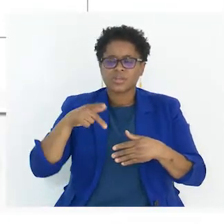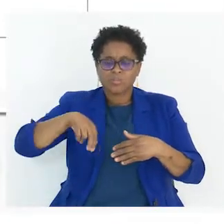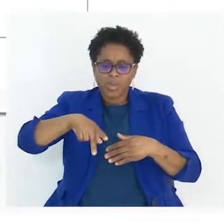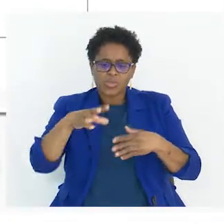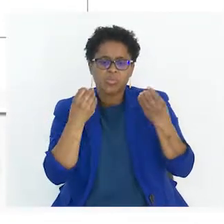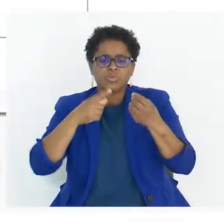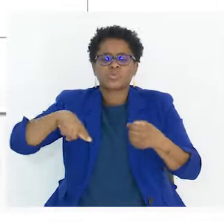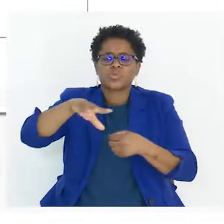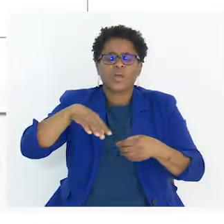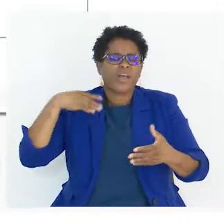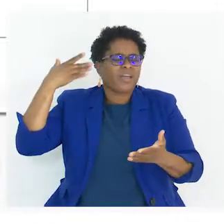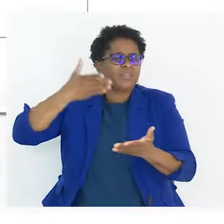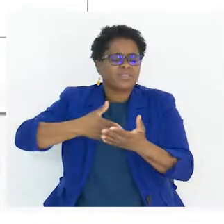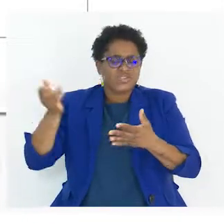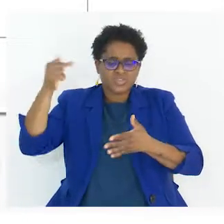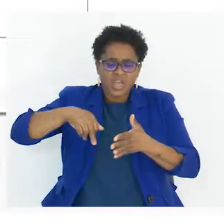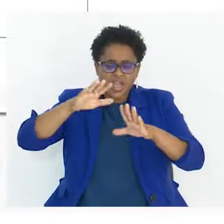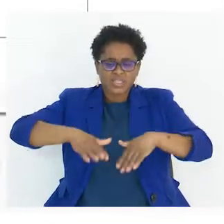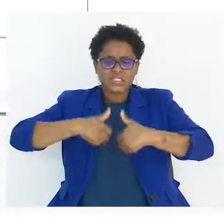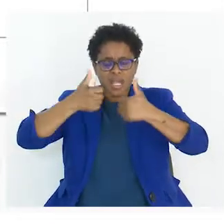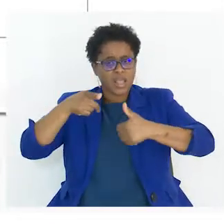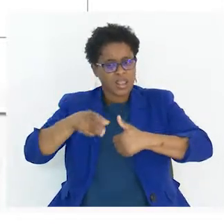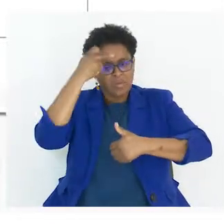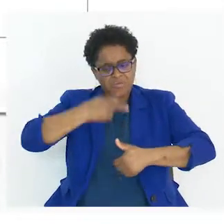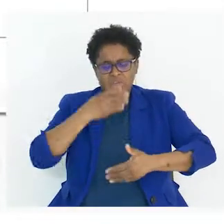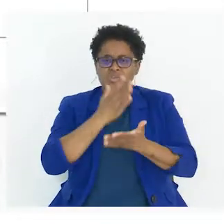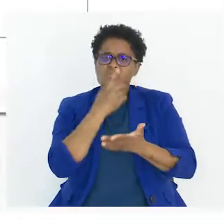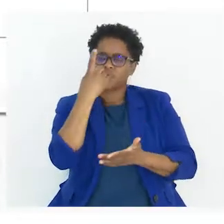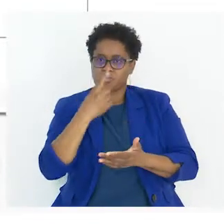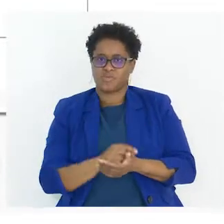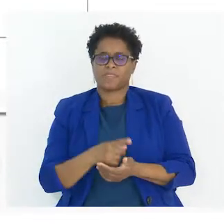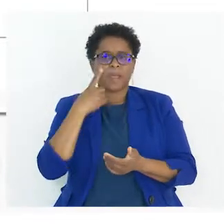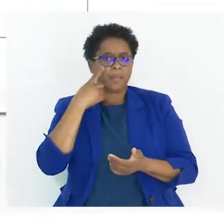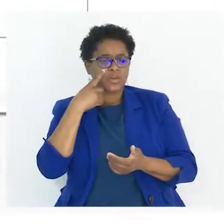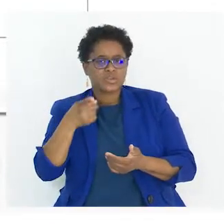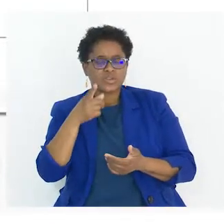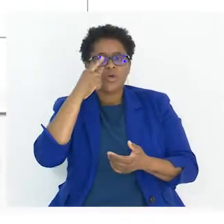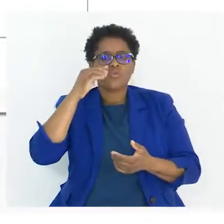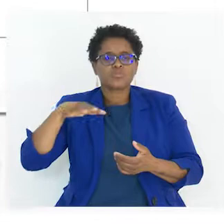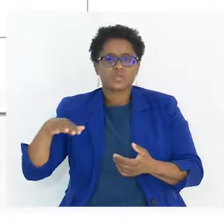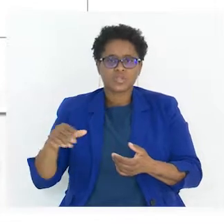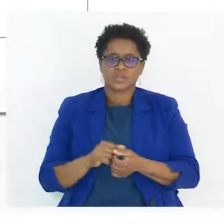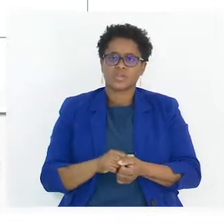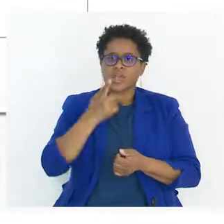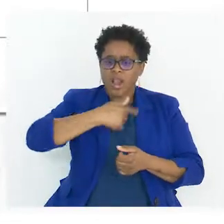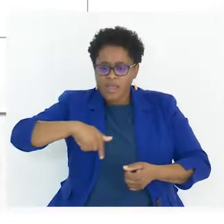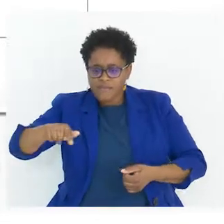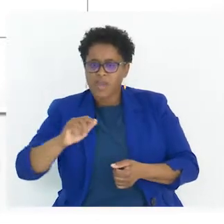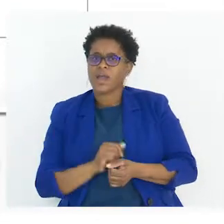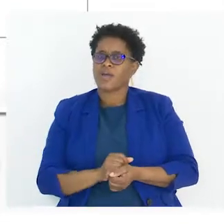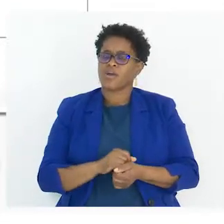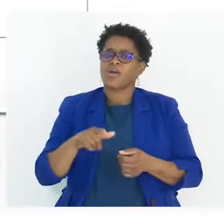cidade. Ali sentiu-se sozinho. Apareceram os meninos que o levaram